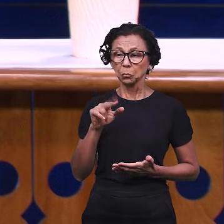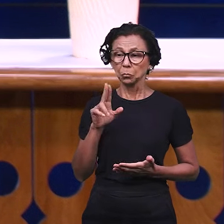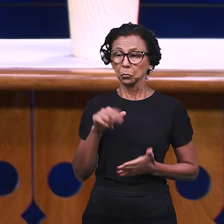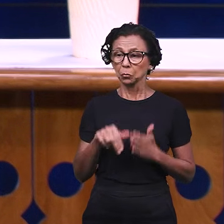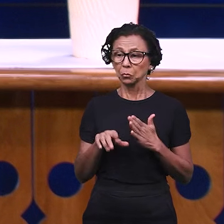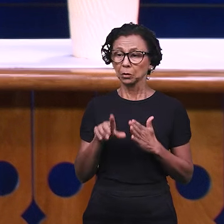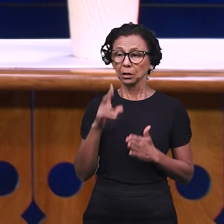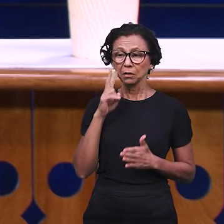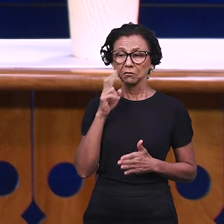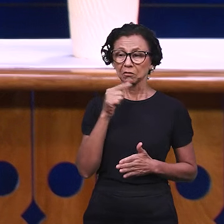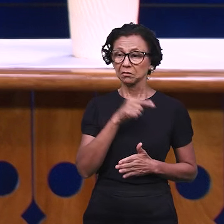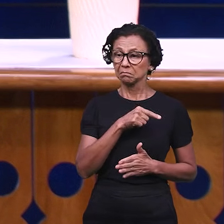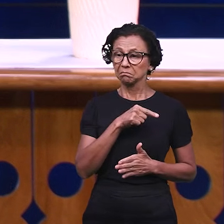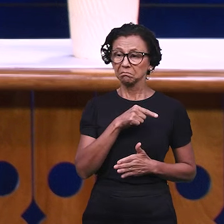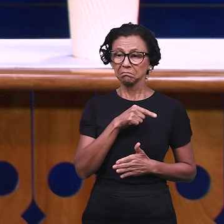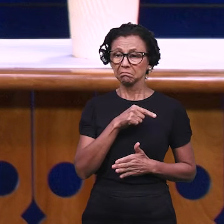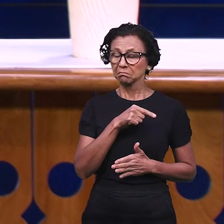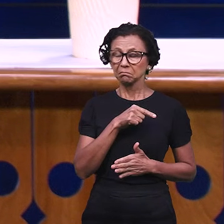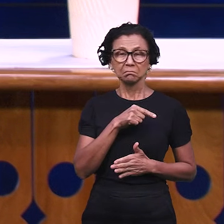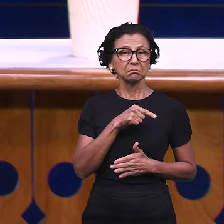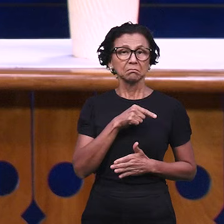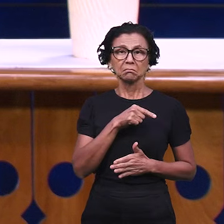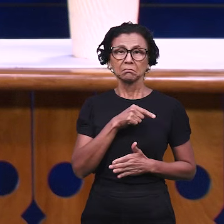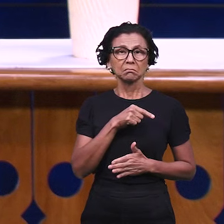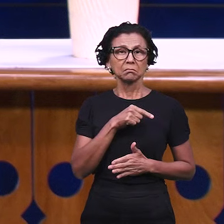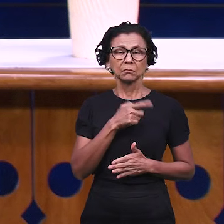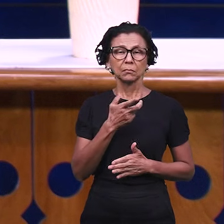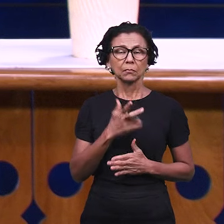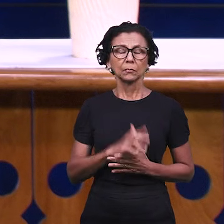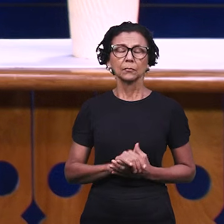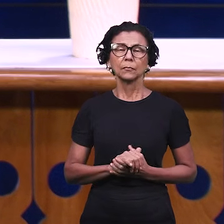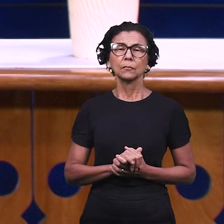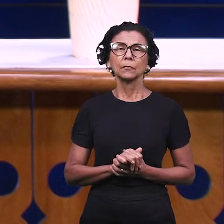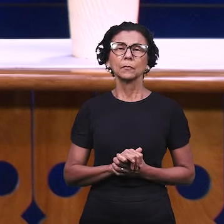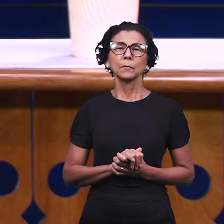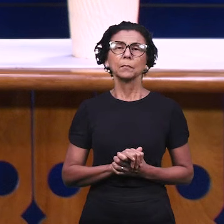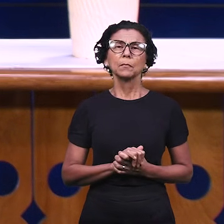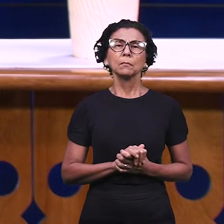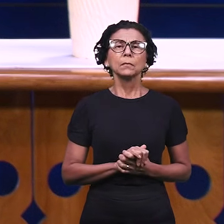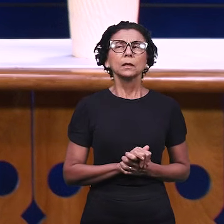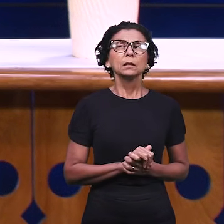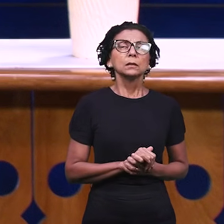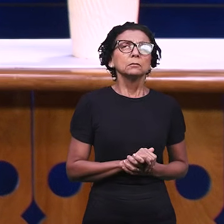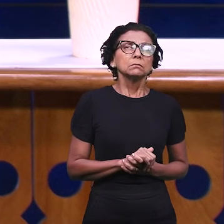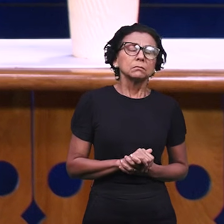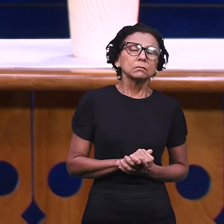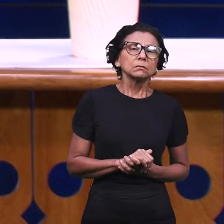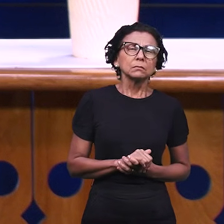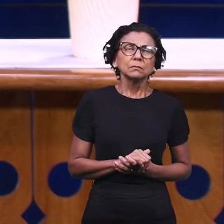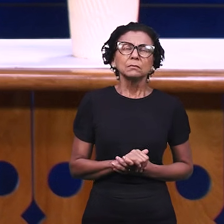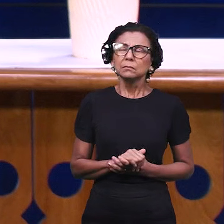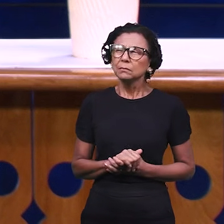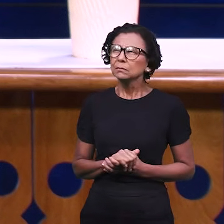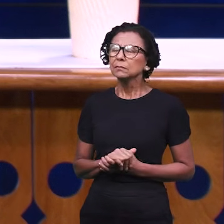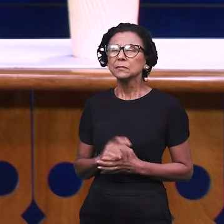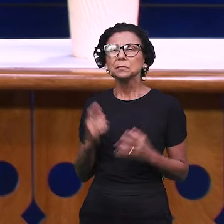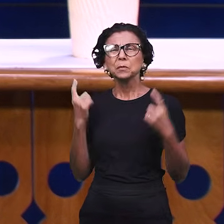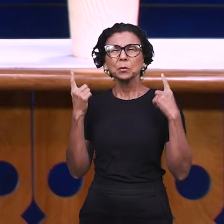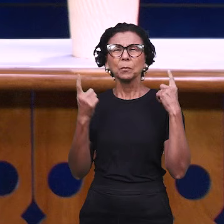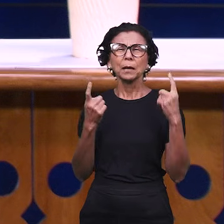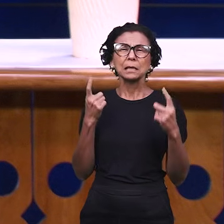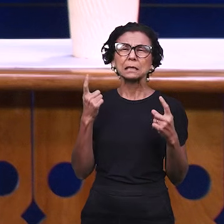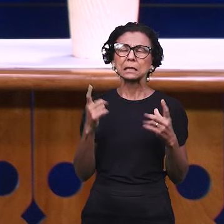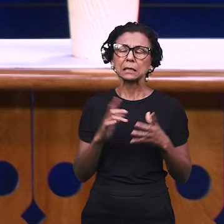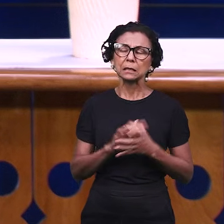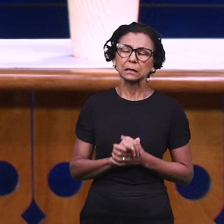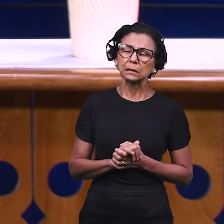tínhamos visto lá fora. E por que a preocupação de observar